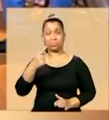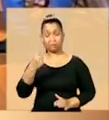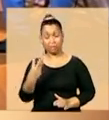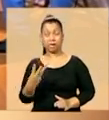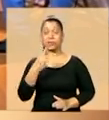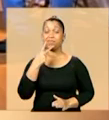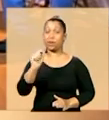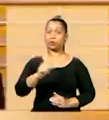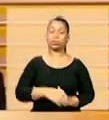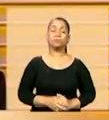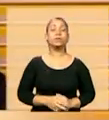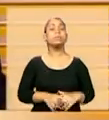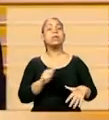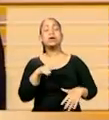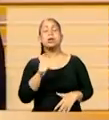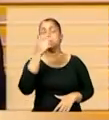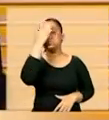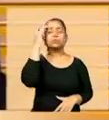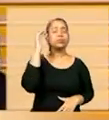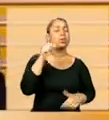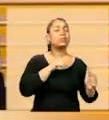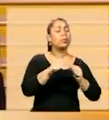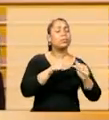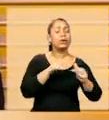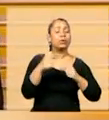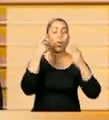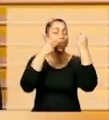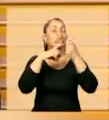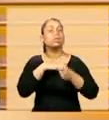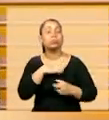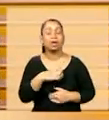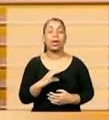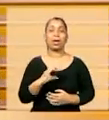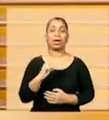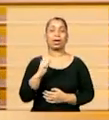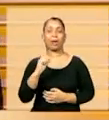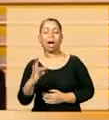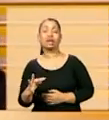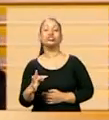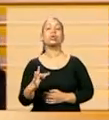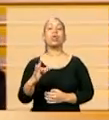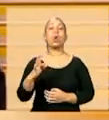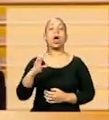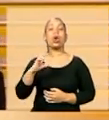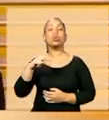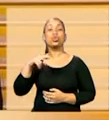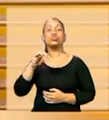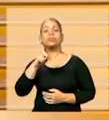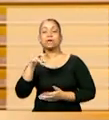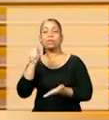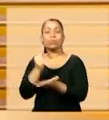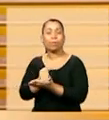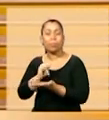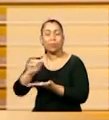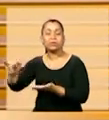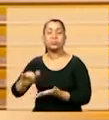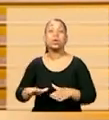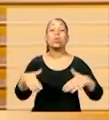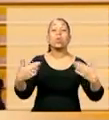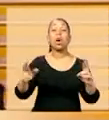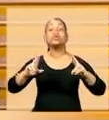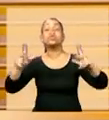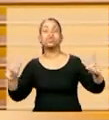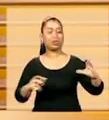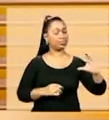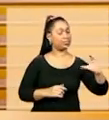multa em caso de descumprimento. Ana, muitas vezes os trabalhadores eles confundem a CAT com a notificação do acidente, né? O